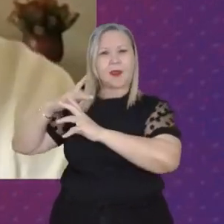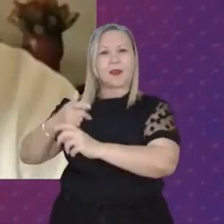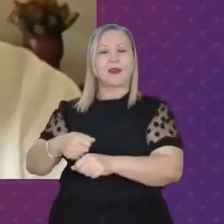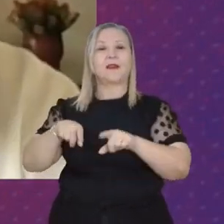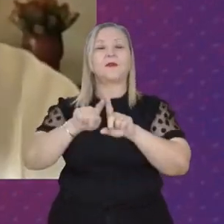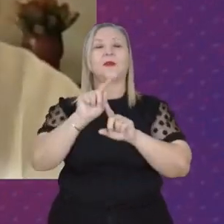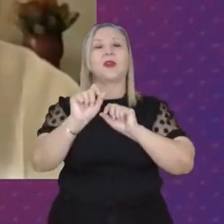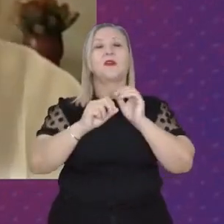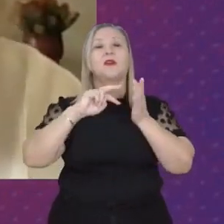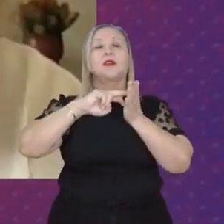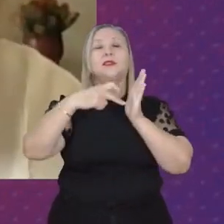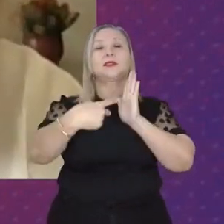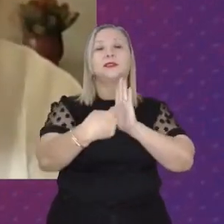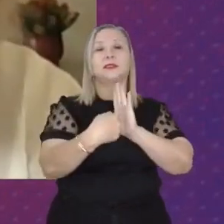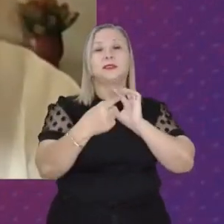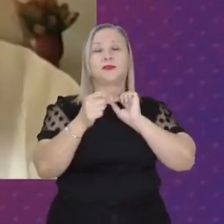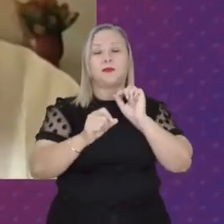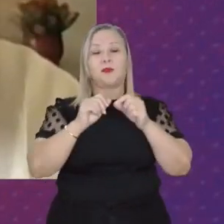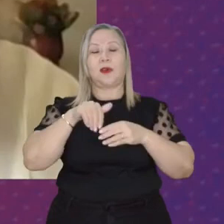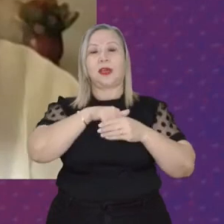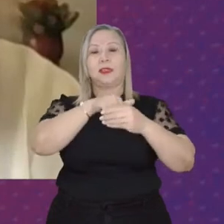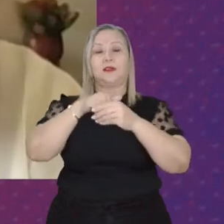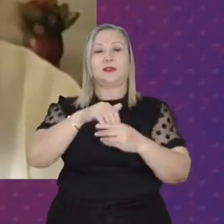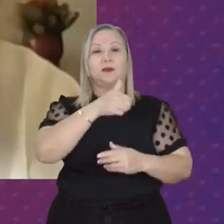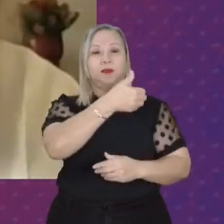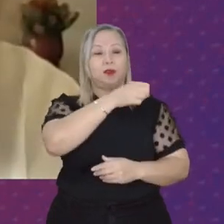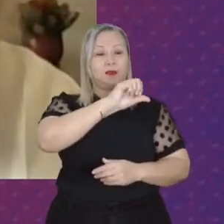o que significou essa eleição de